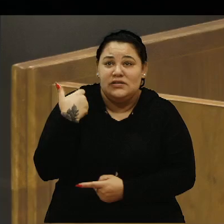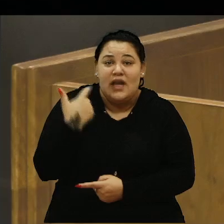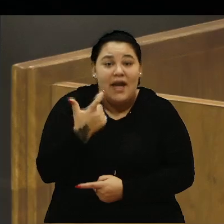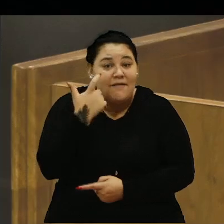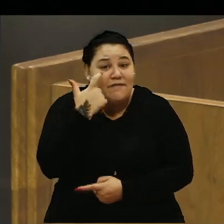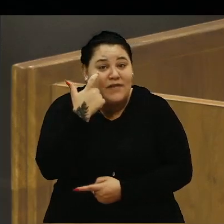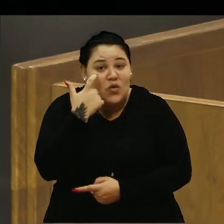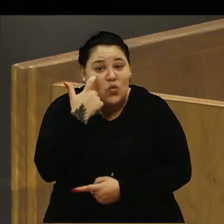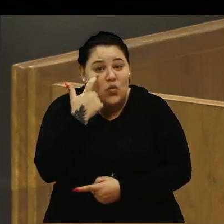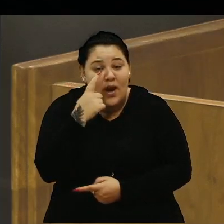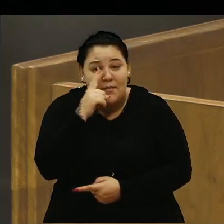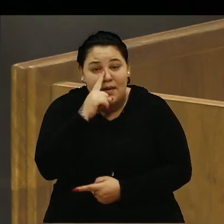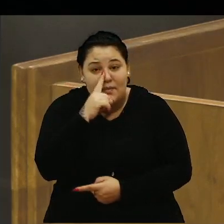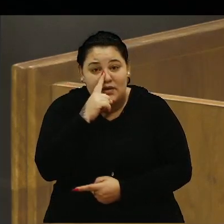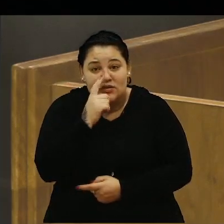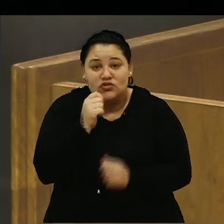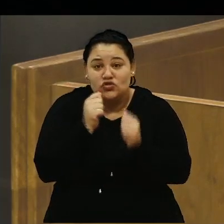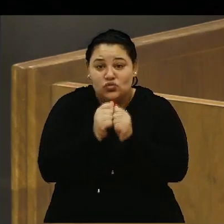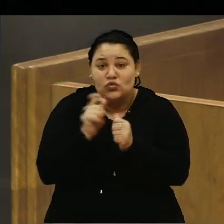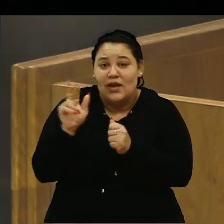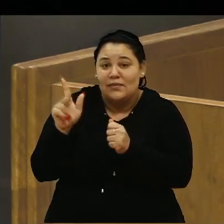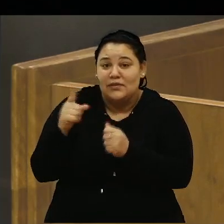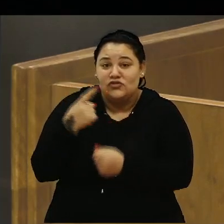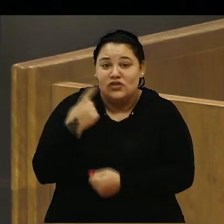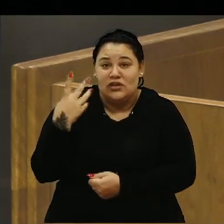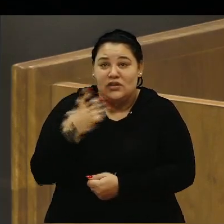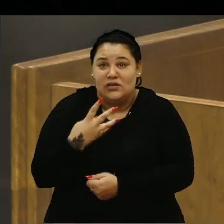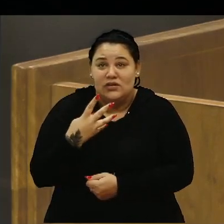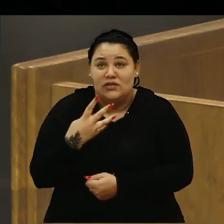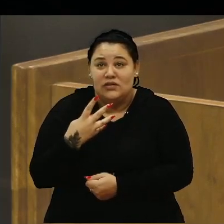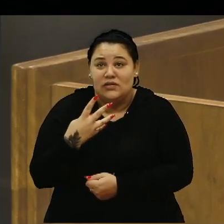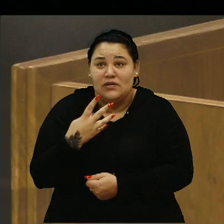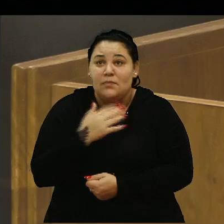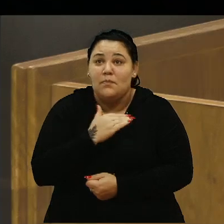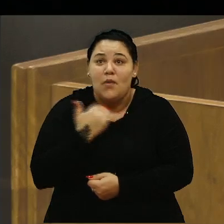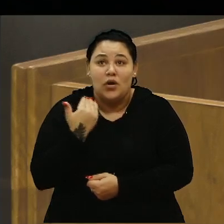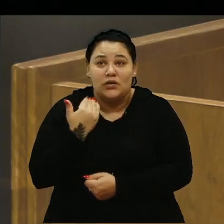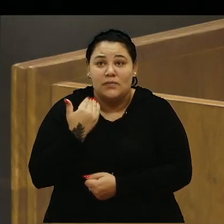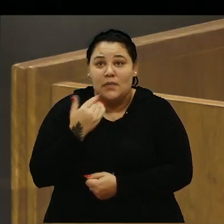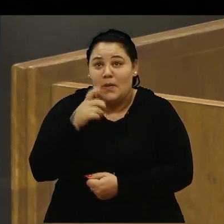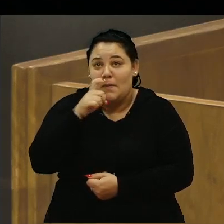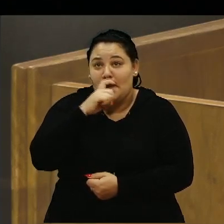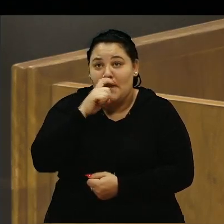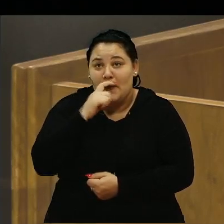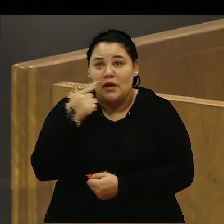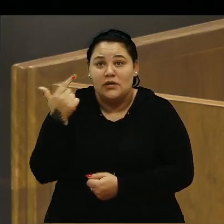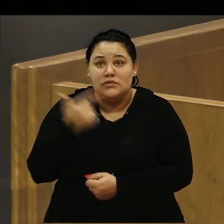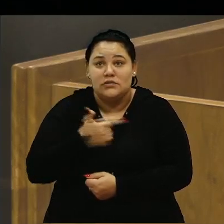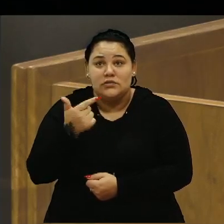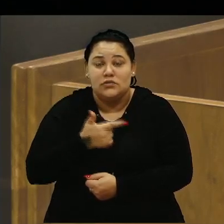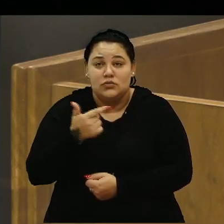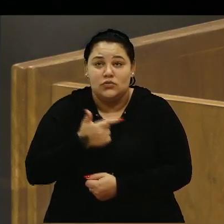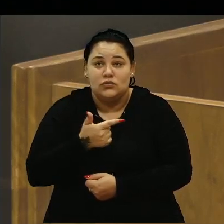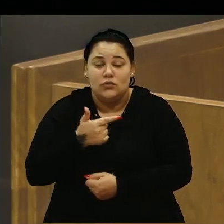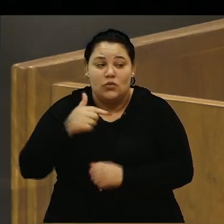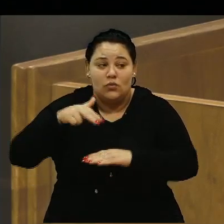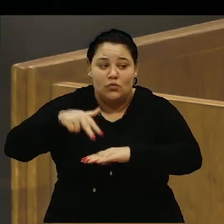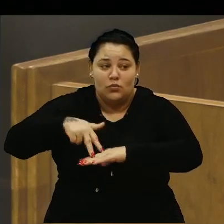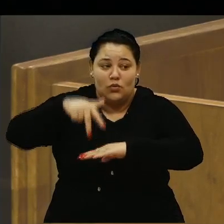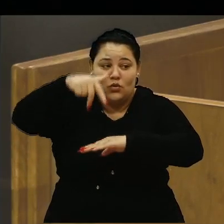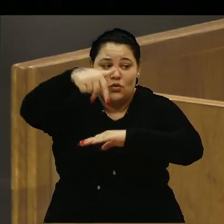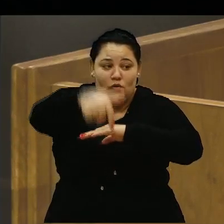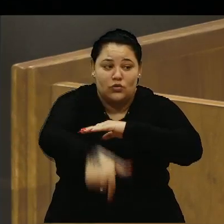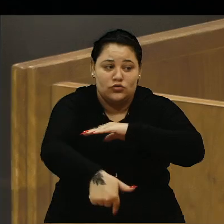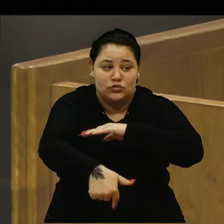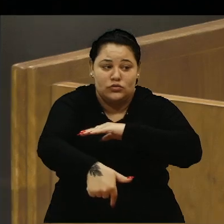mãe e a sua irmã de 14 sendo morta pelo padrasto, se atirou da janela e, não sei